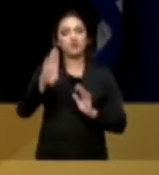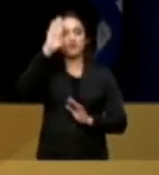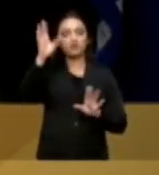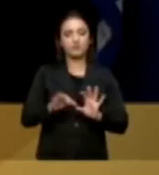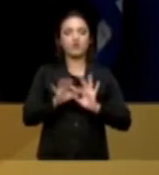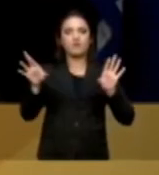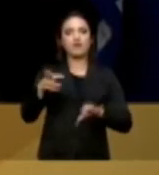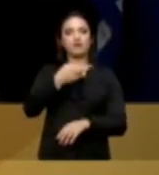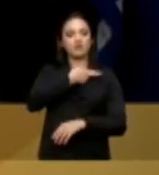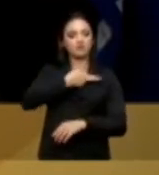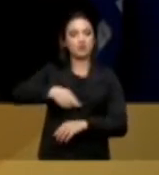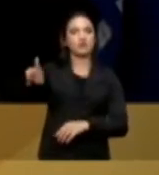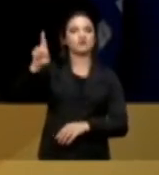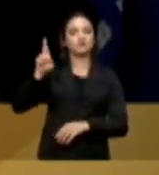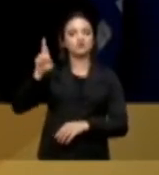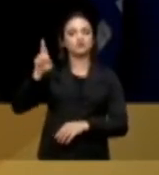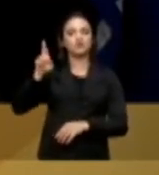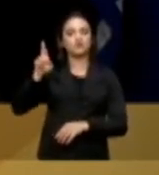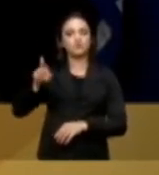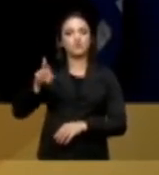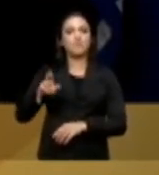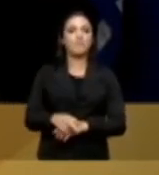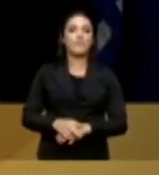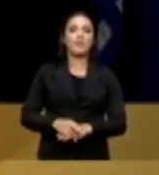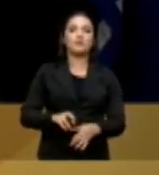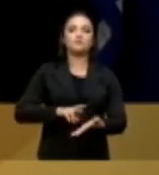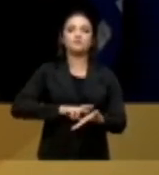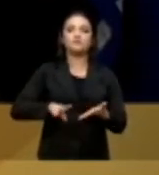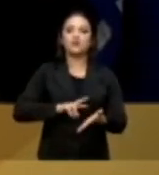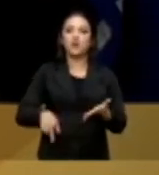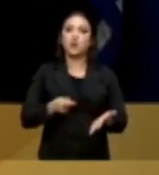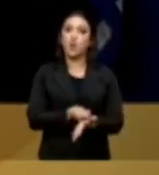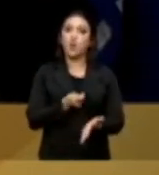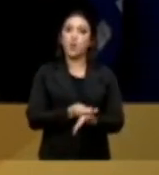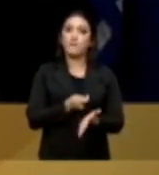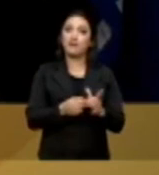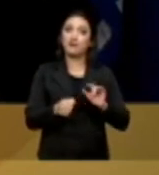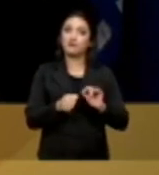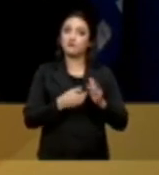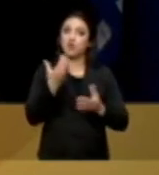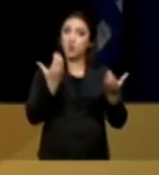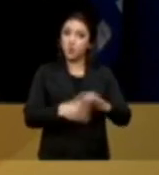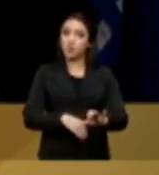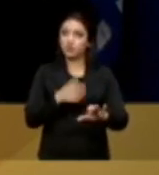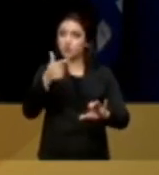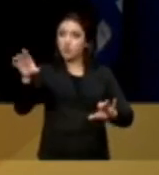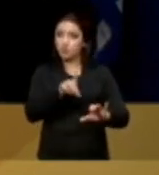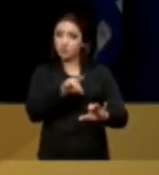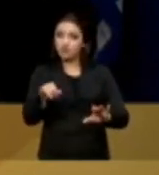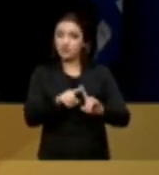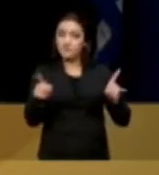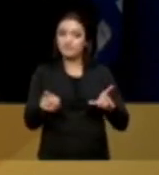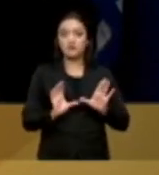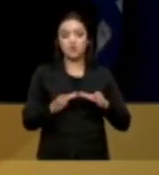de crença religiosa, por si só, não impõe ao Estado a obrigação de realizar etapas de concurso público em dias distintos. A